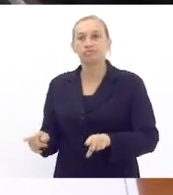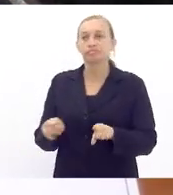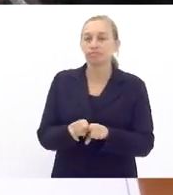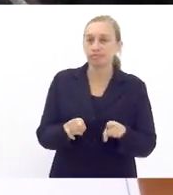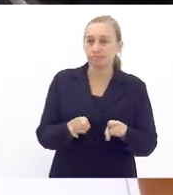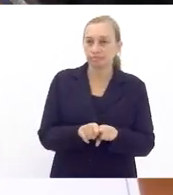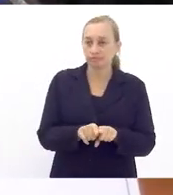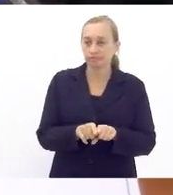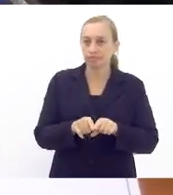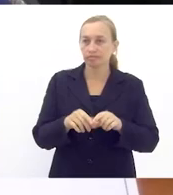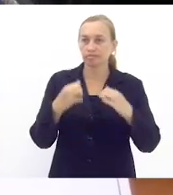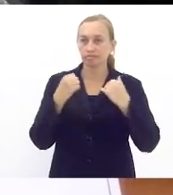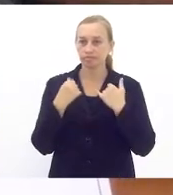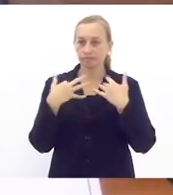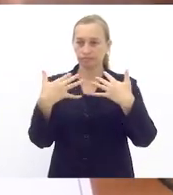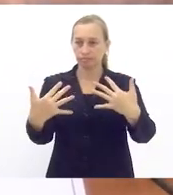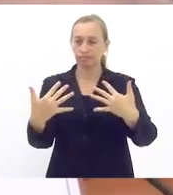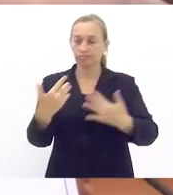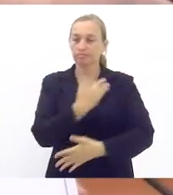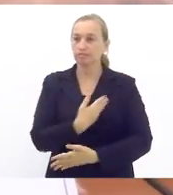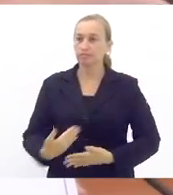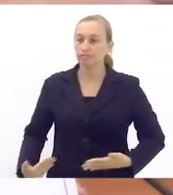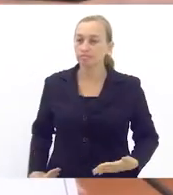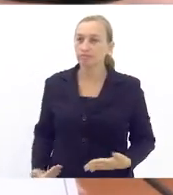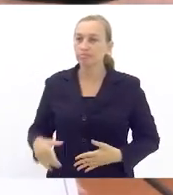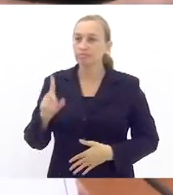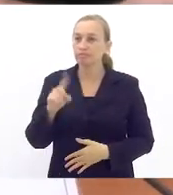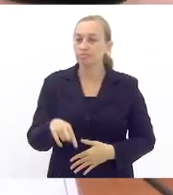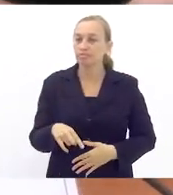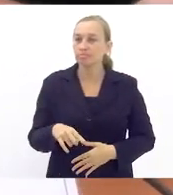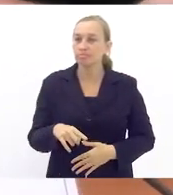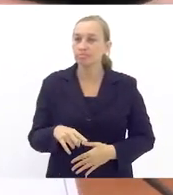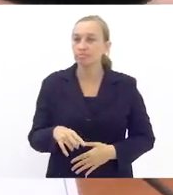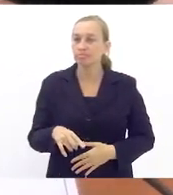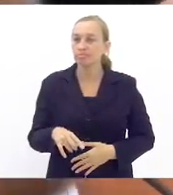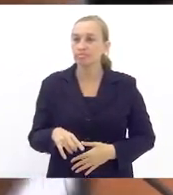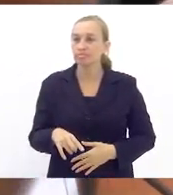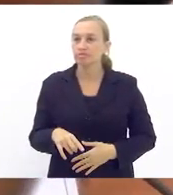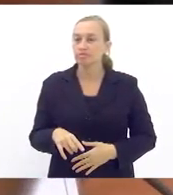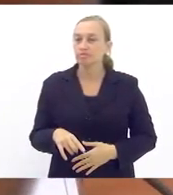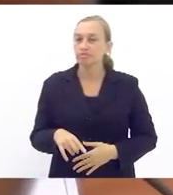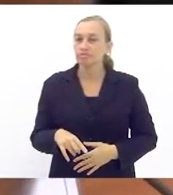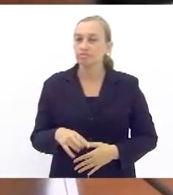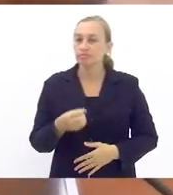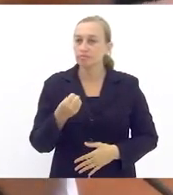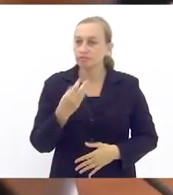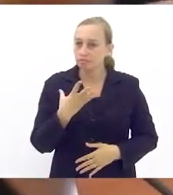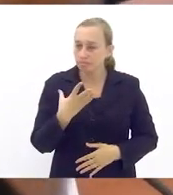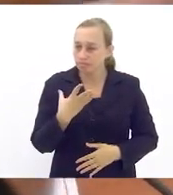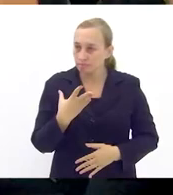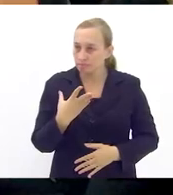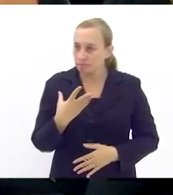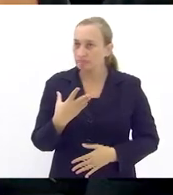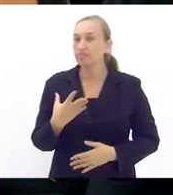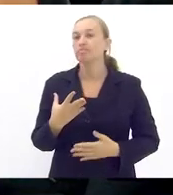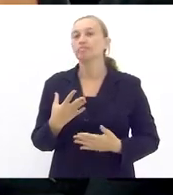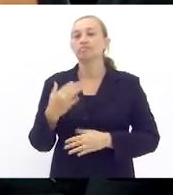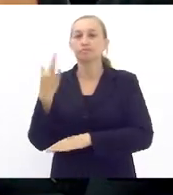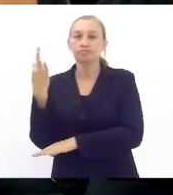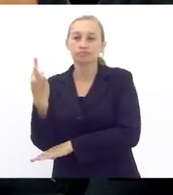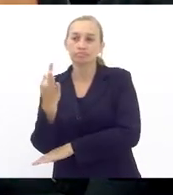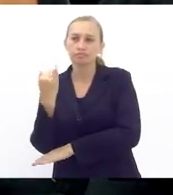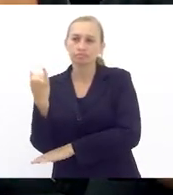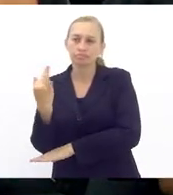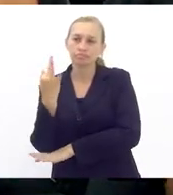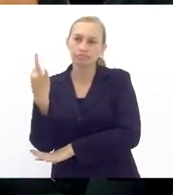audiência pública é um instrumento legal é um instrumento formal né não